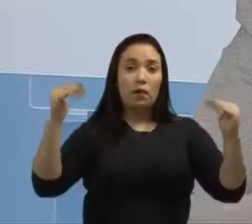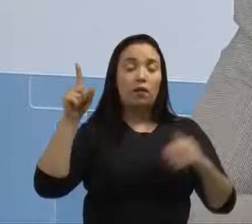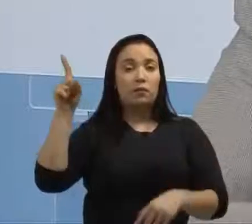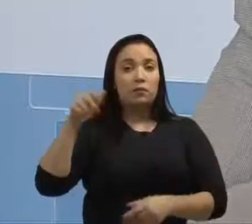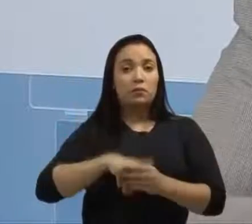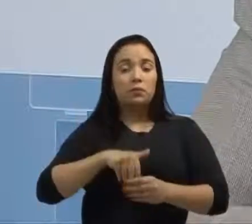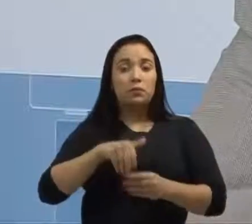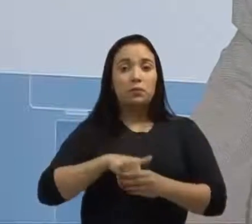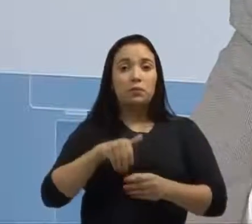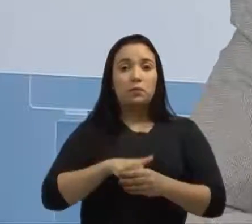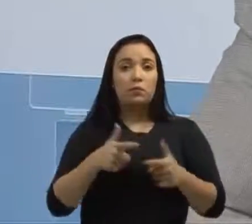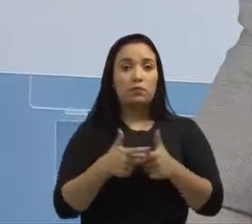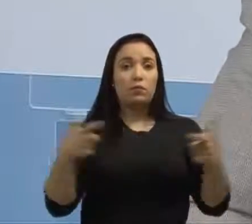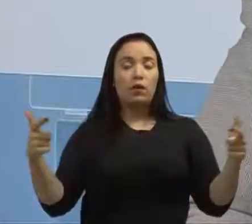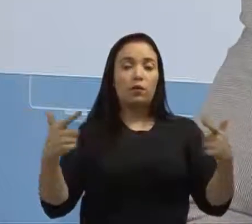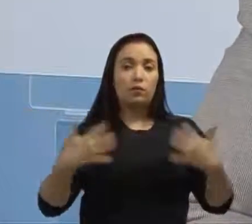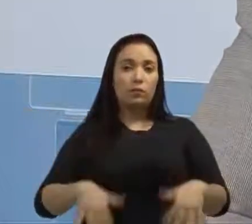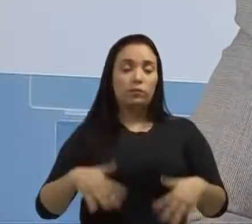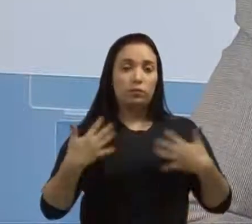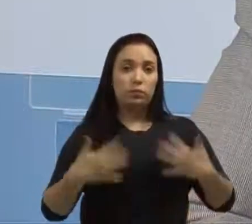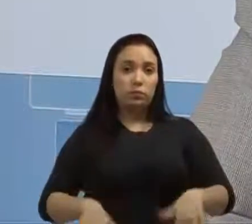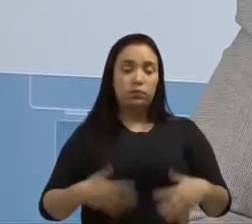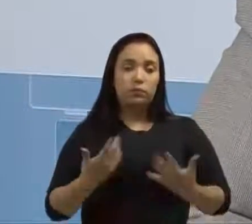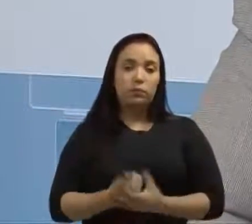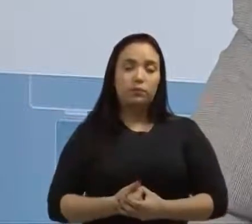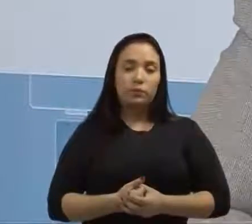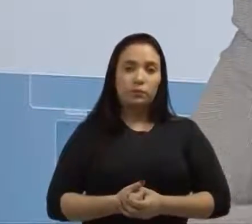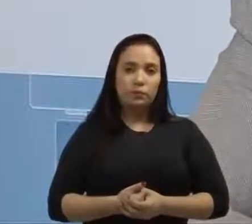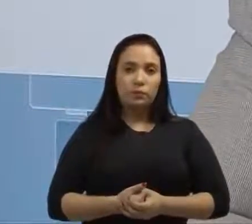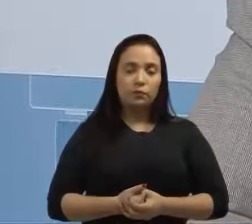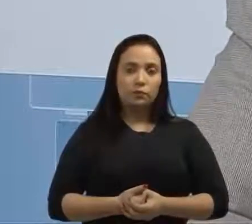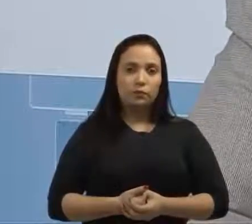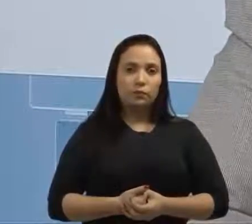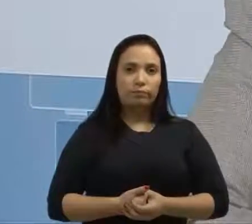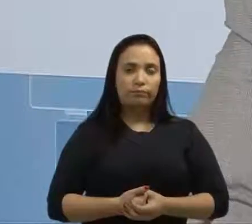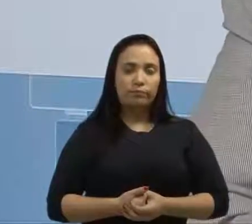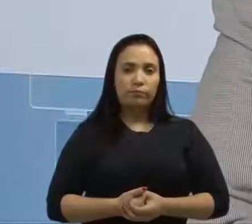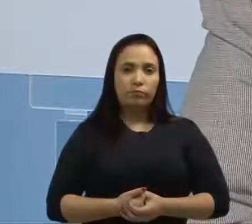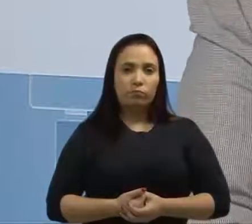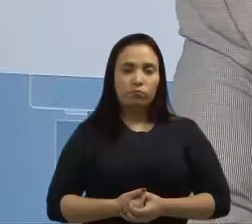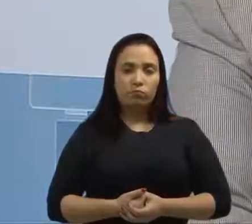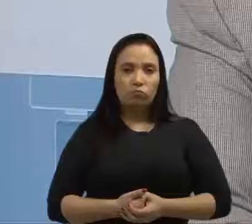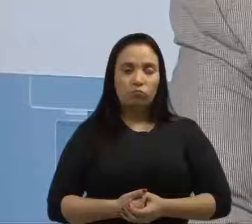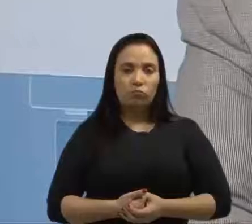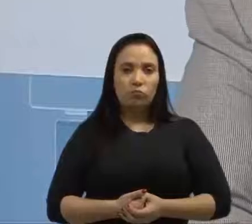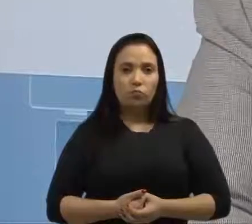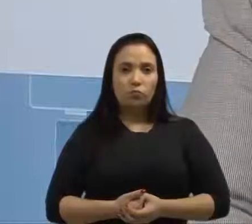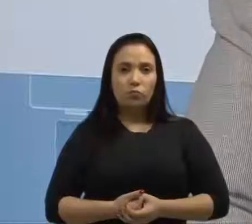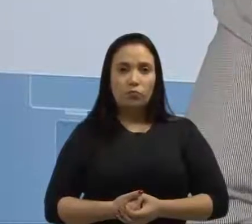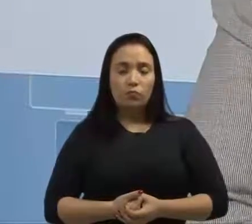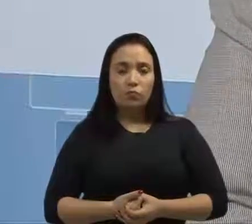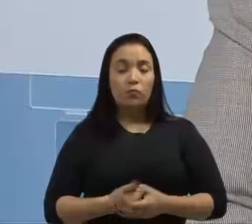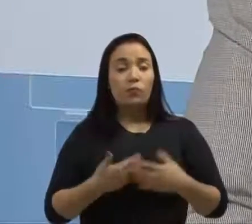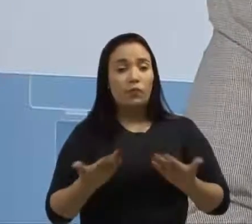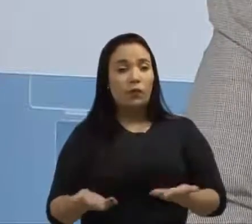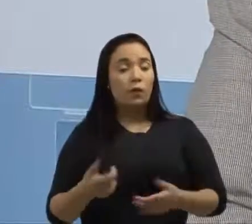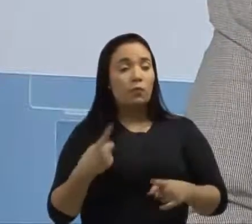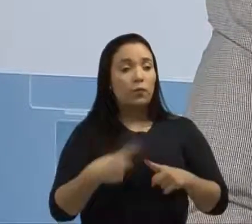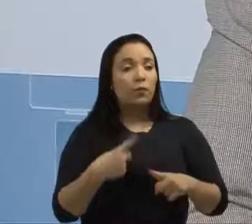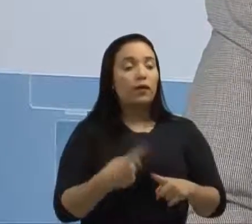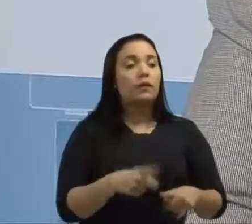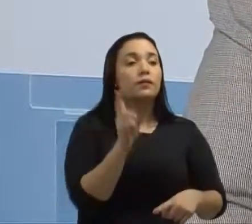maior colégio eleitoral do país. Com 20% dos eleitores. Pois é, para você ter. Não é só não. Quando você põe um cenário com